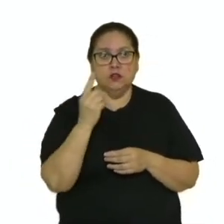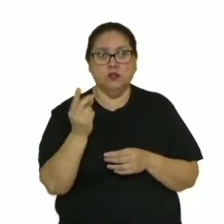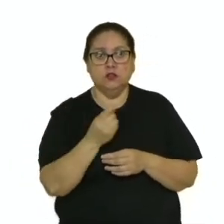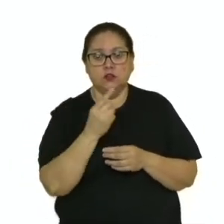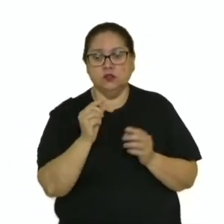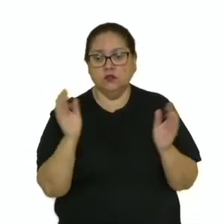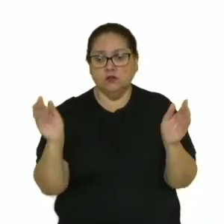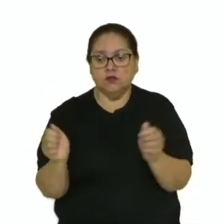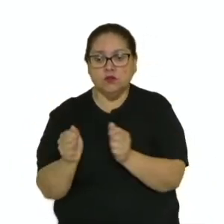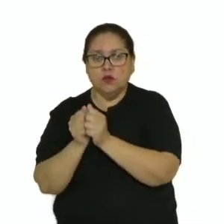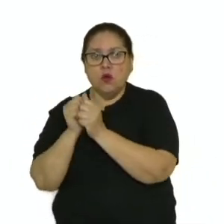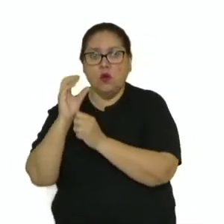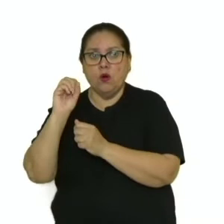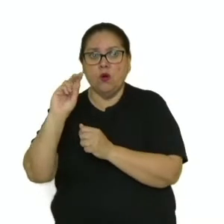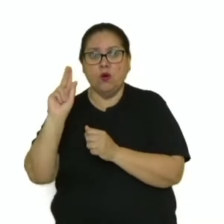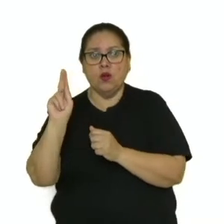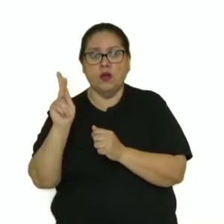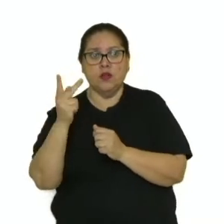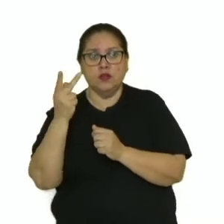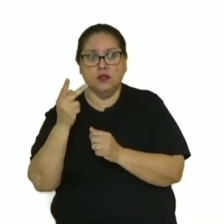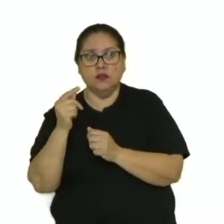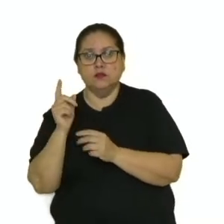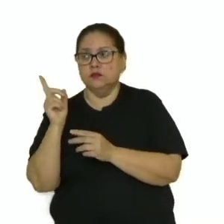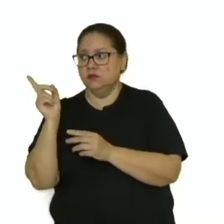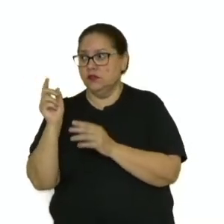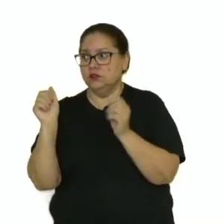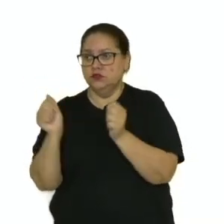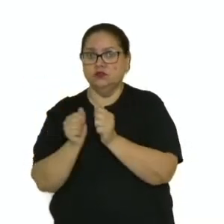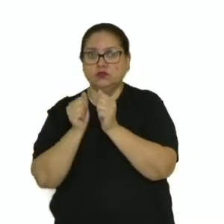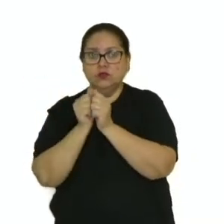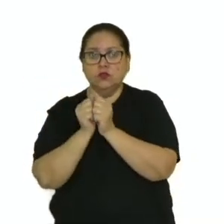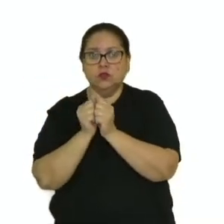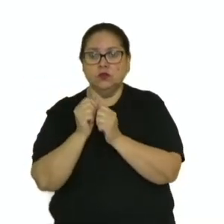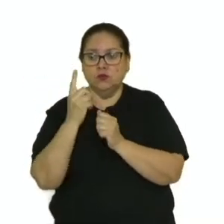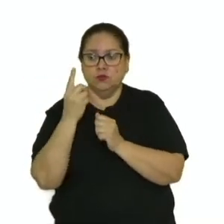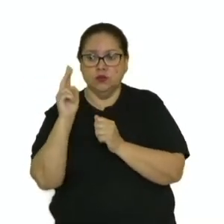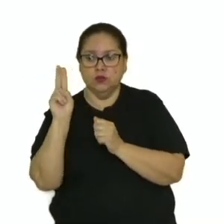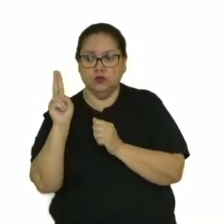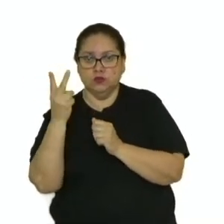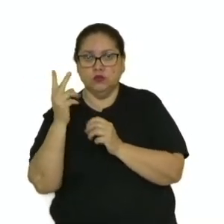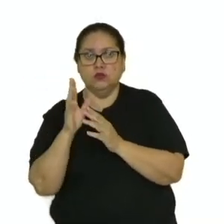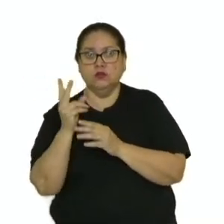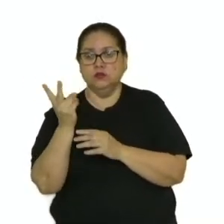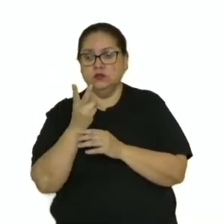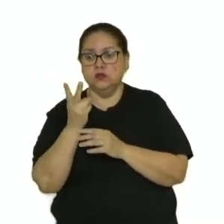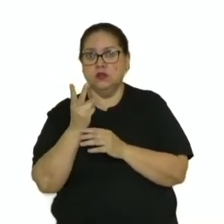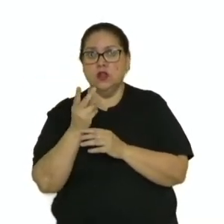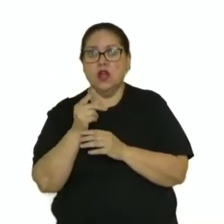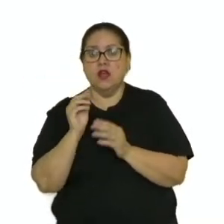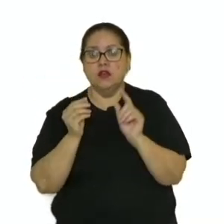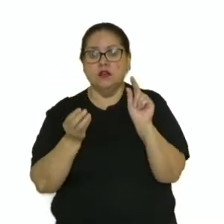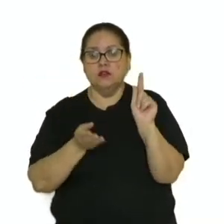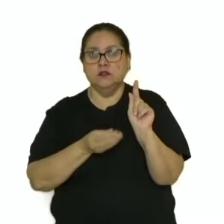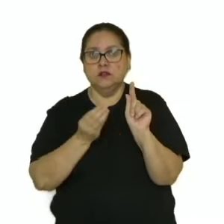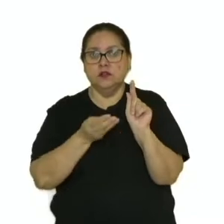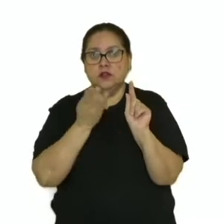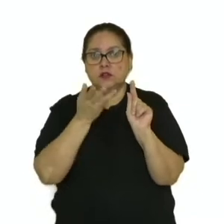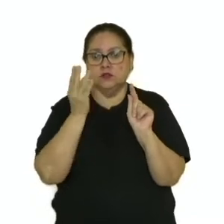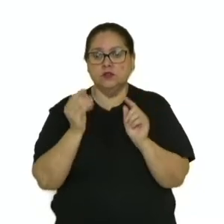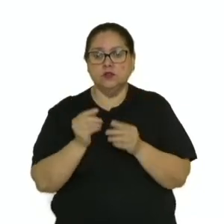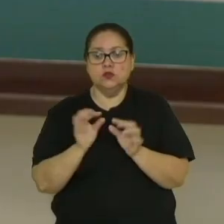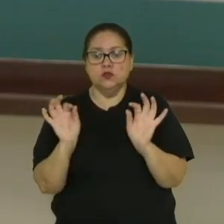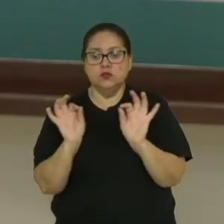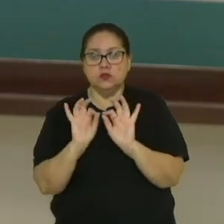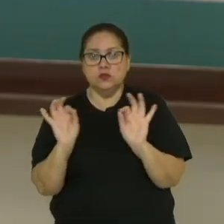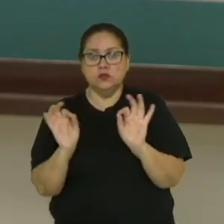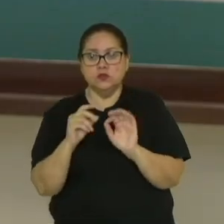juntar, né, com o OH, com um oxigênio daqui, né? E um hidrogênio. E aí a gente vai ter o gás hidrogênio lá sozinho. Então, é a formação do